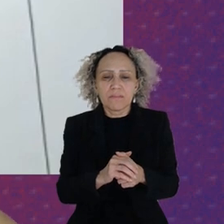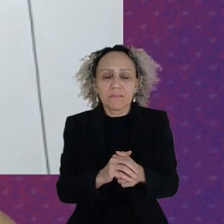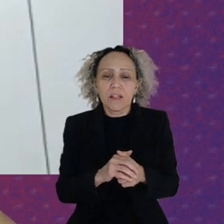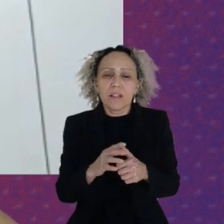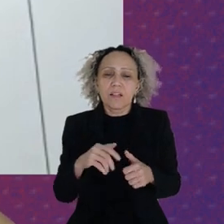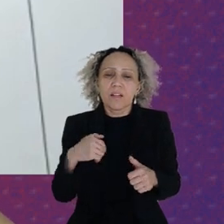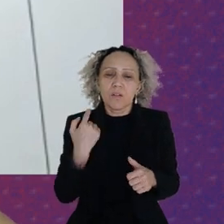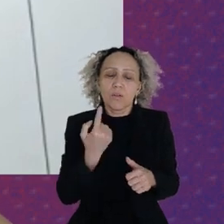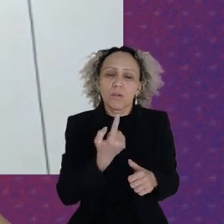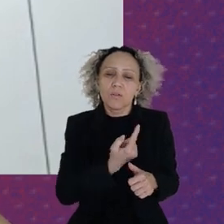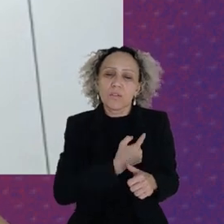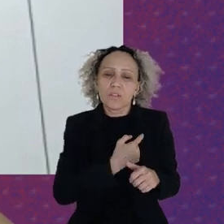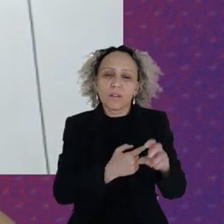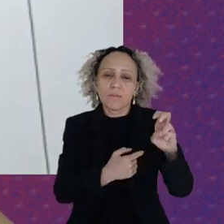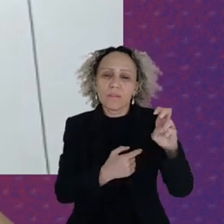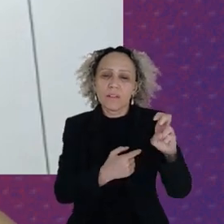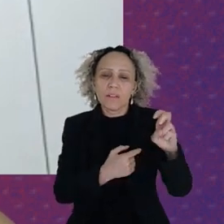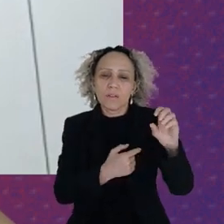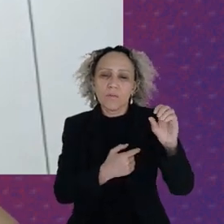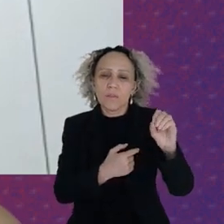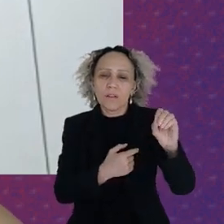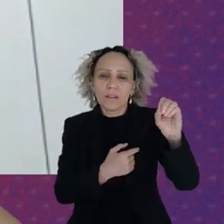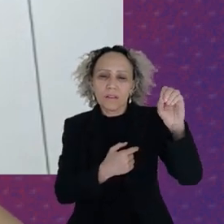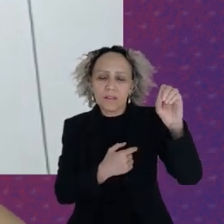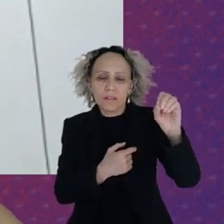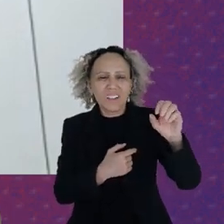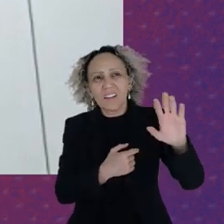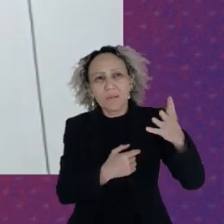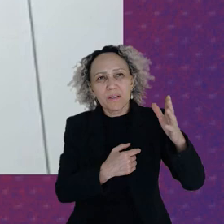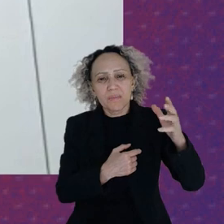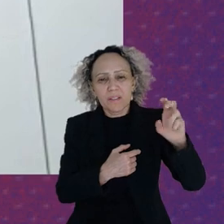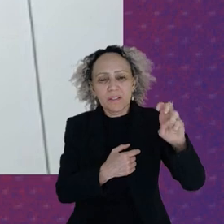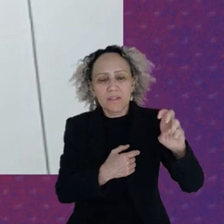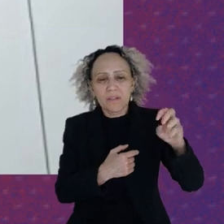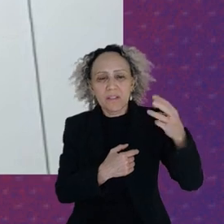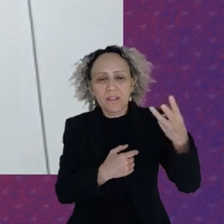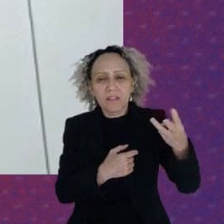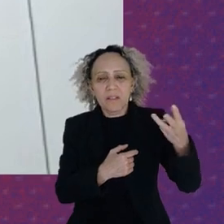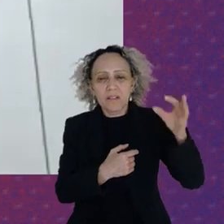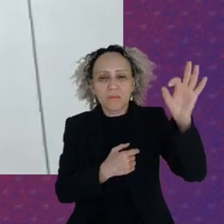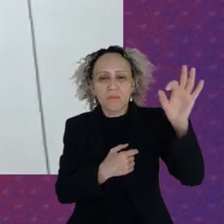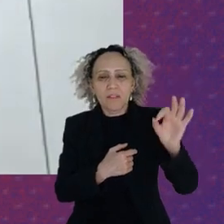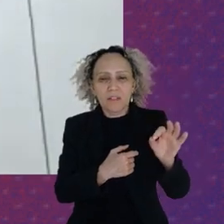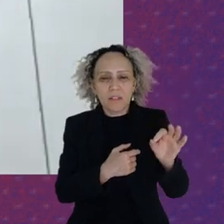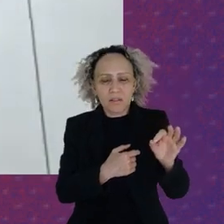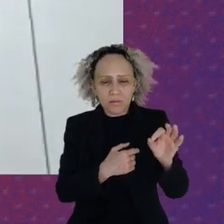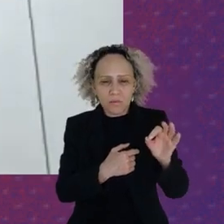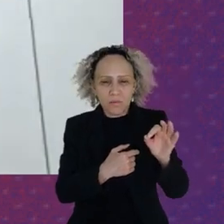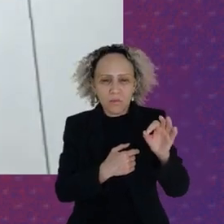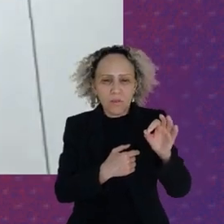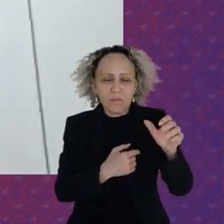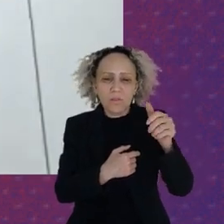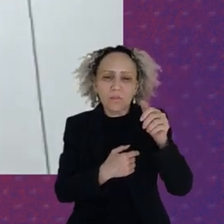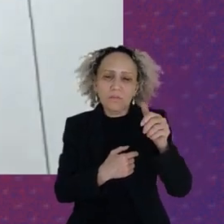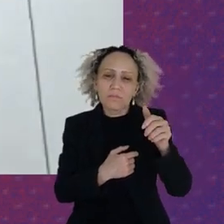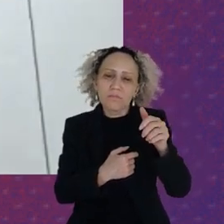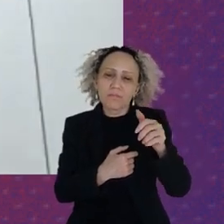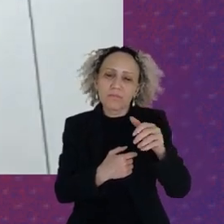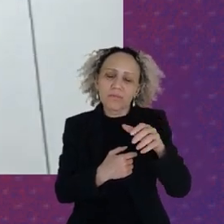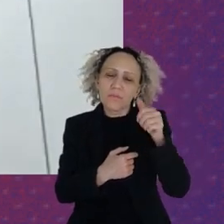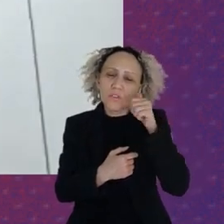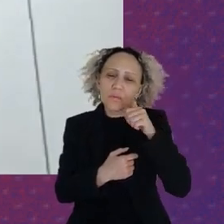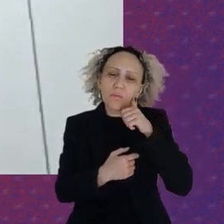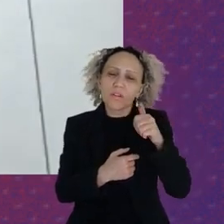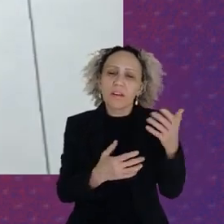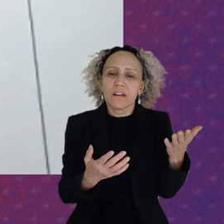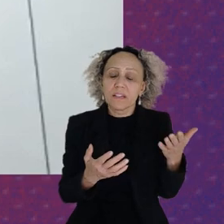somos 52, quase 53% da população, e o que a gente quer é ter uma participação política nesses espaços de poder